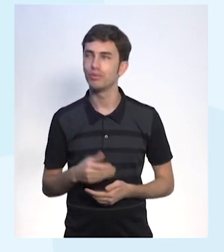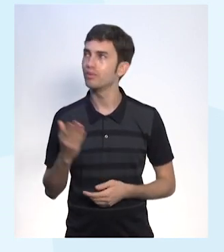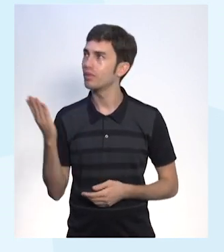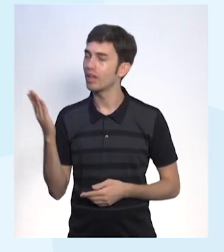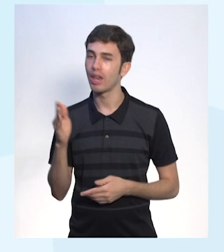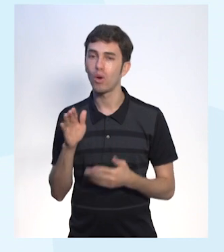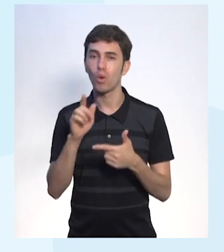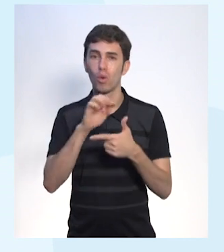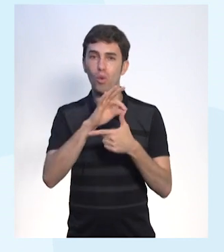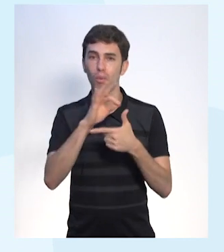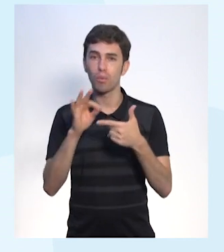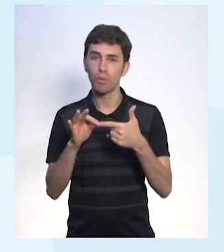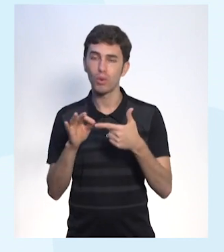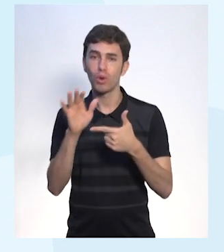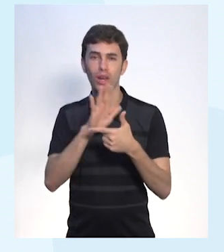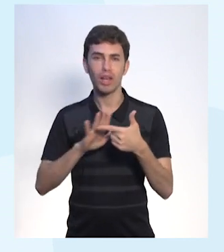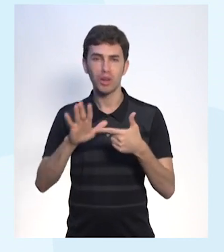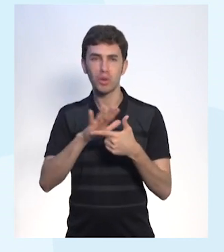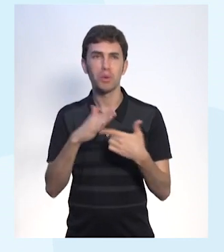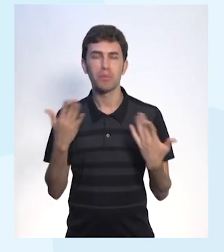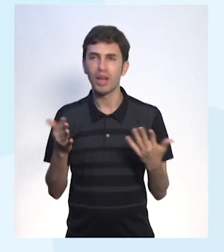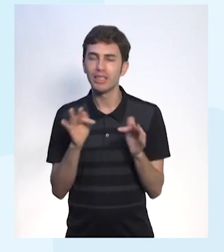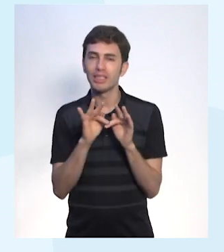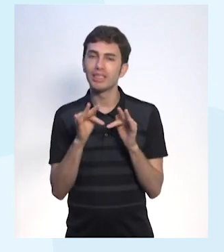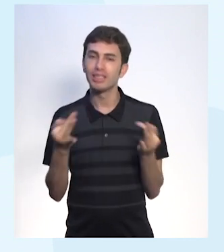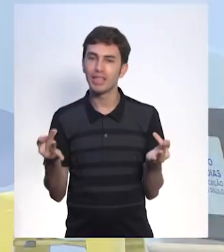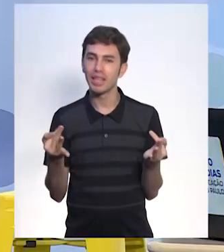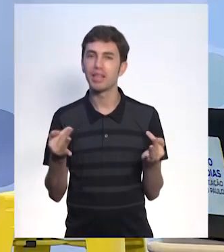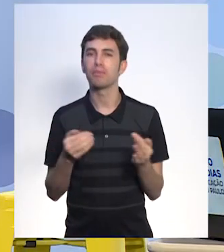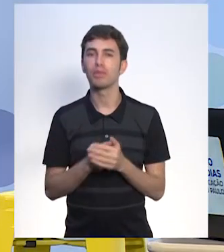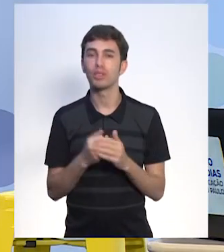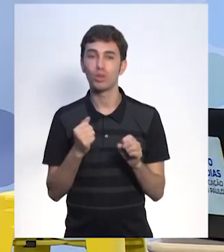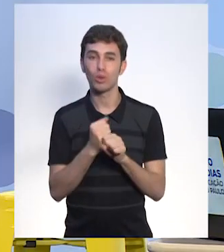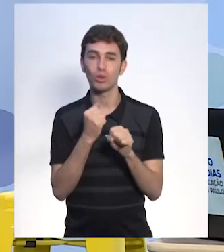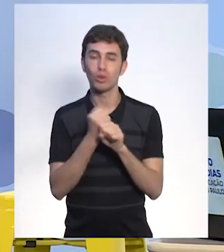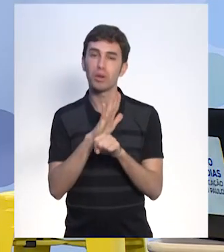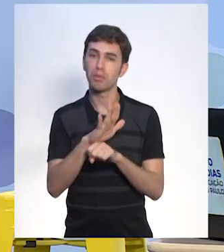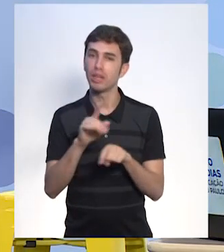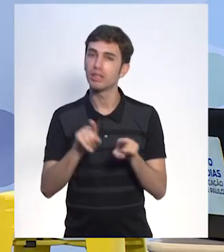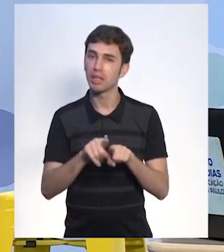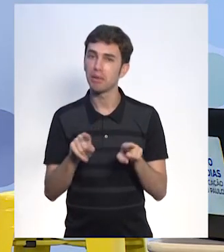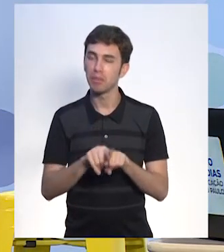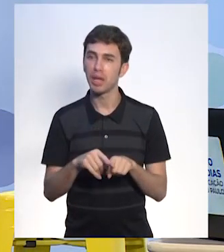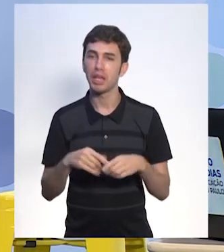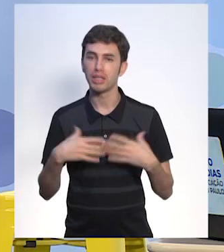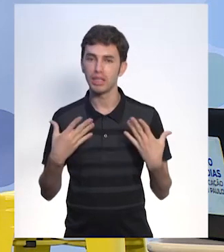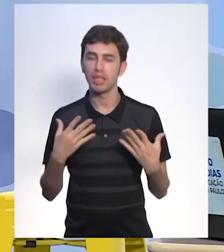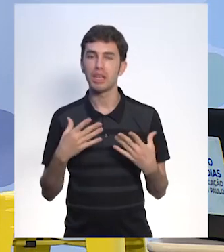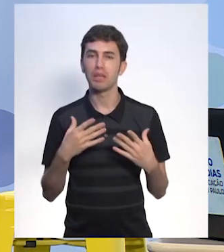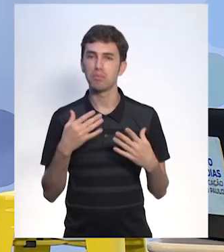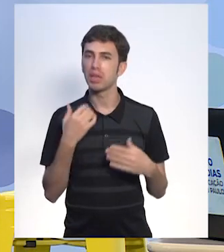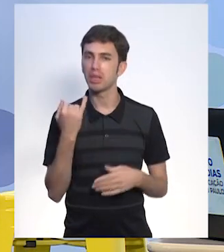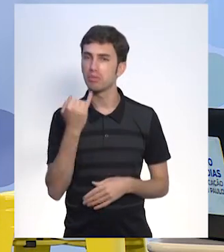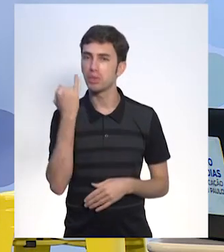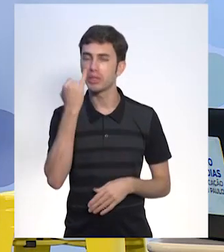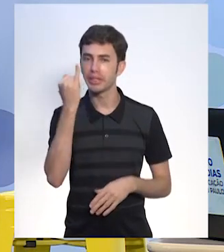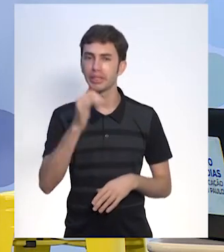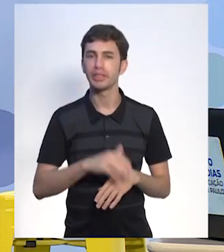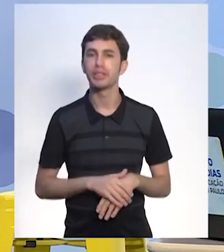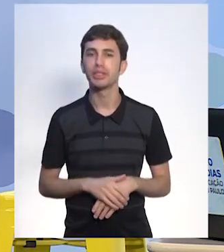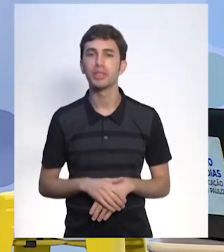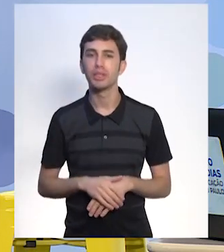mais simples de se construir, mas extremamente complexo na sua essência. Os professores de matemática têm a noção